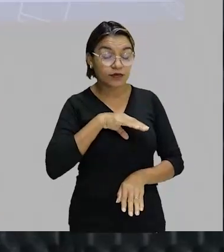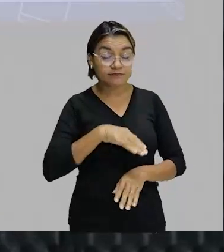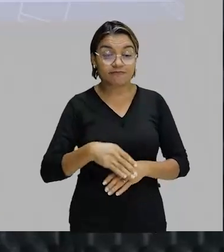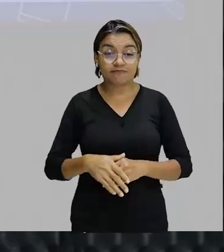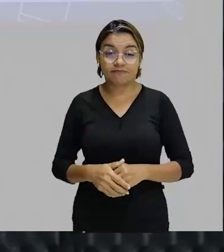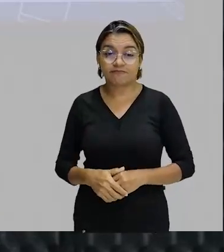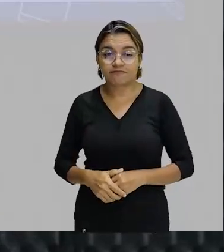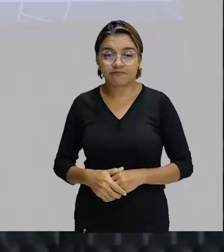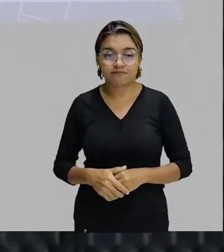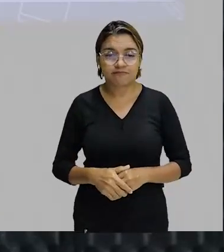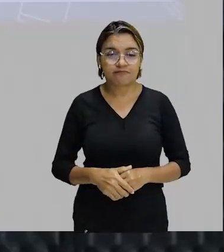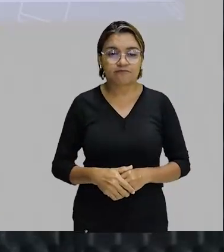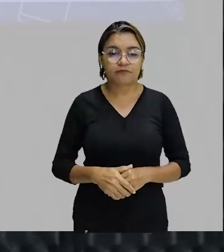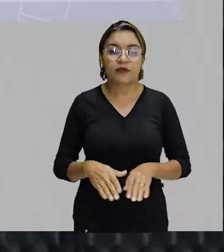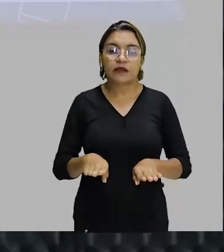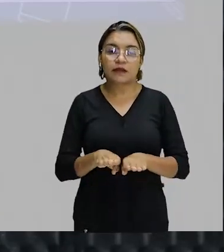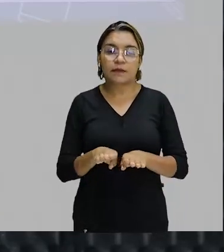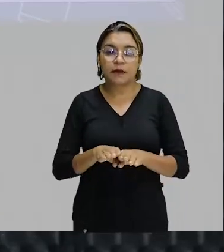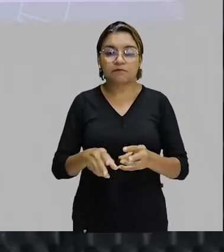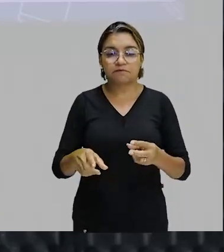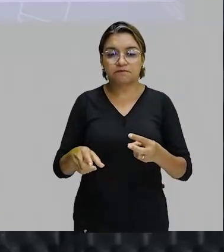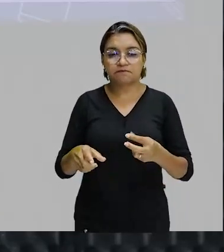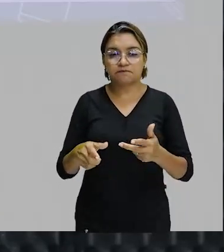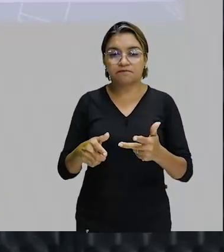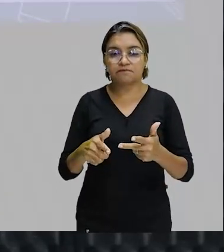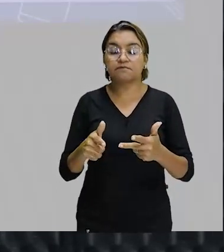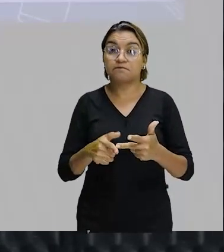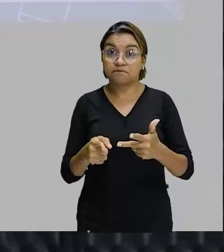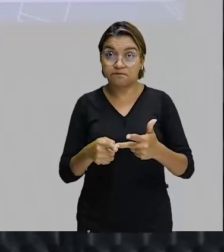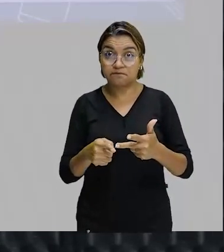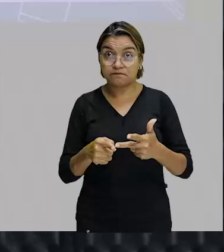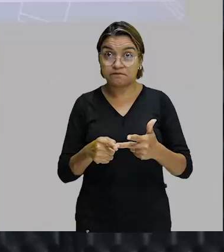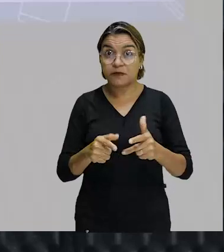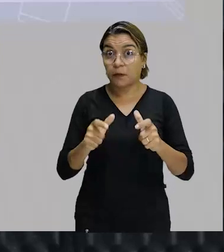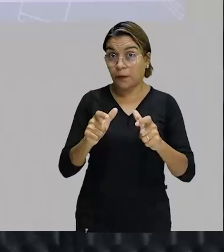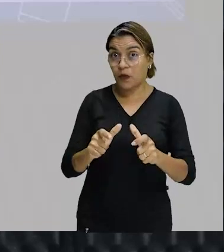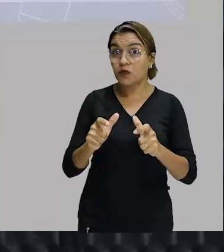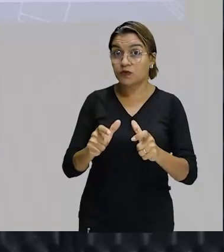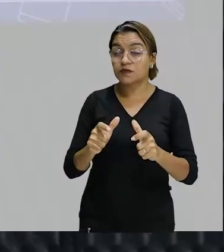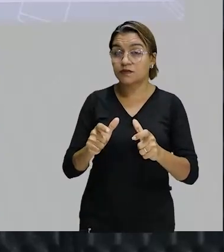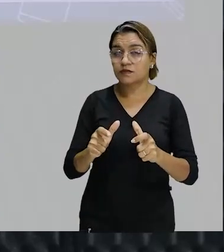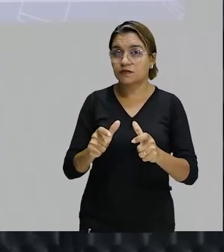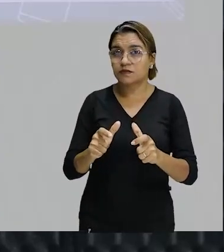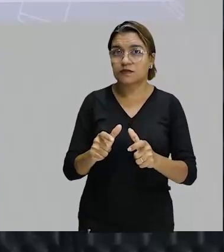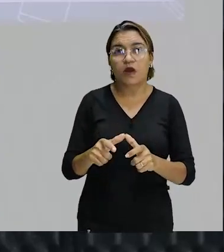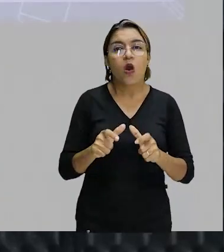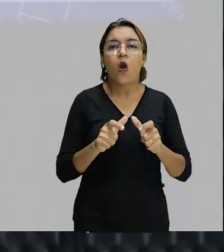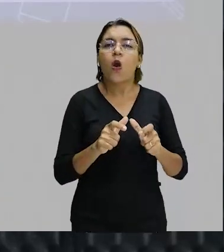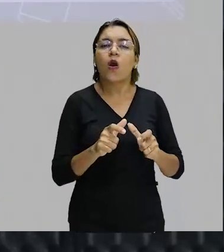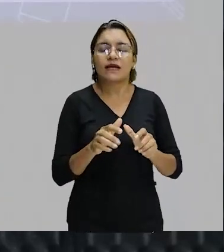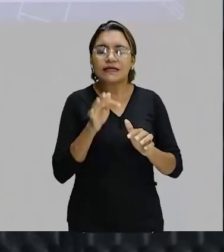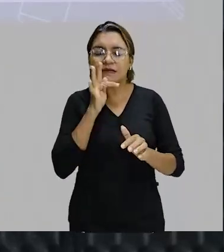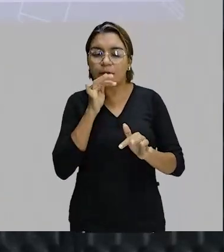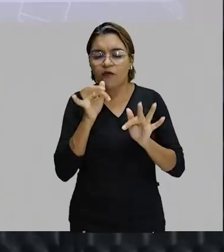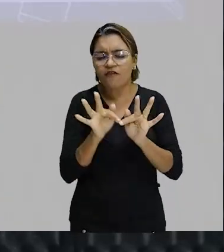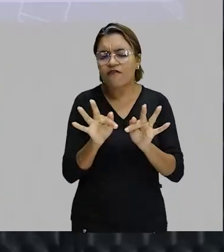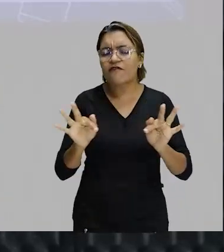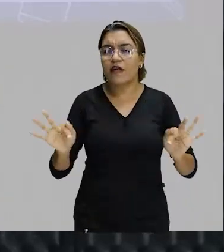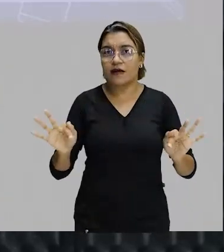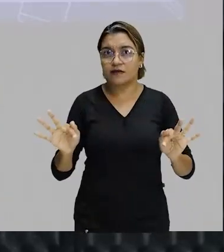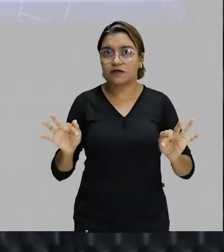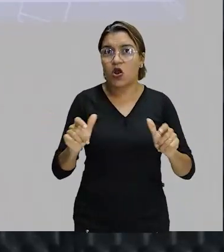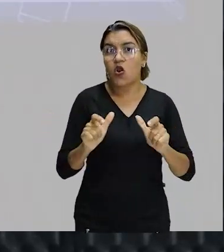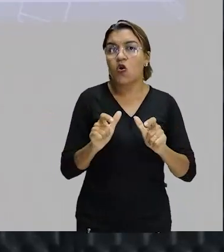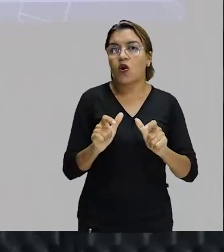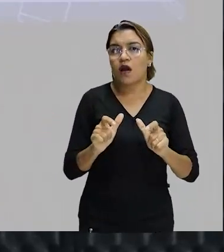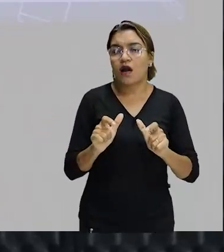Vamos falar especificamente dos placement, que é o posicionamento, então onde dentro de uma sentença eu posso colocar